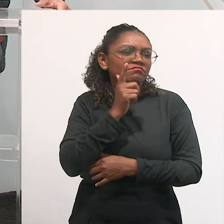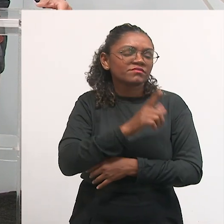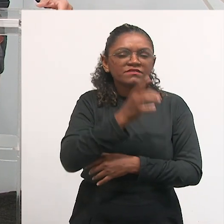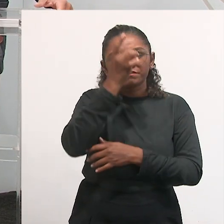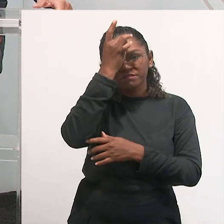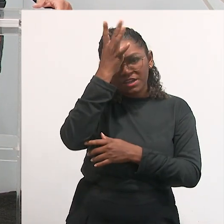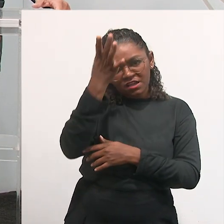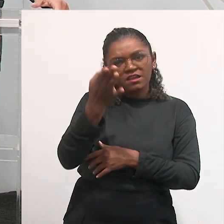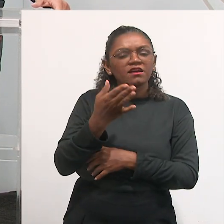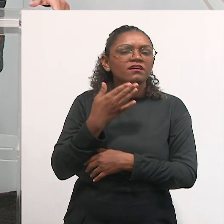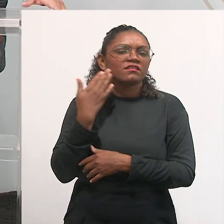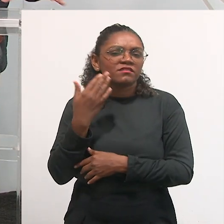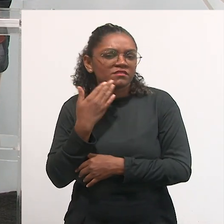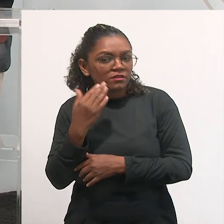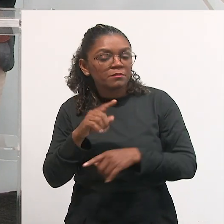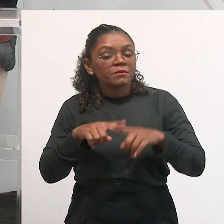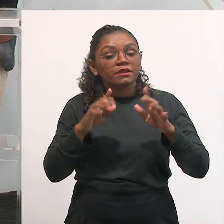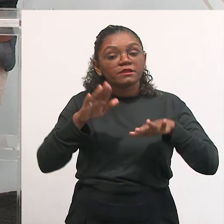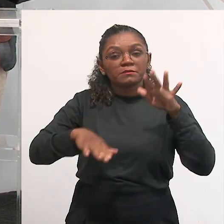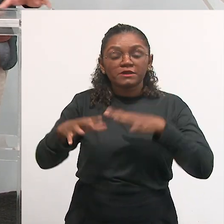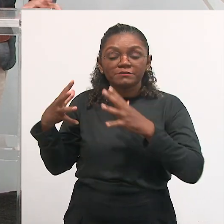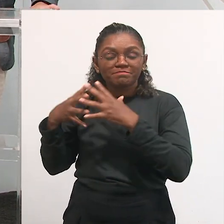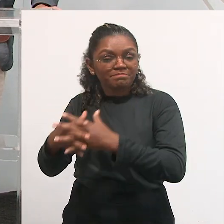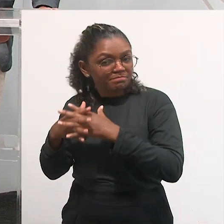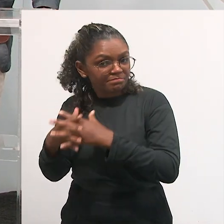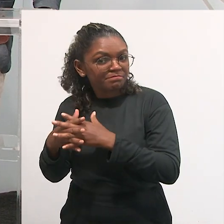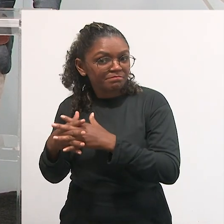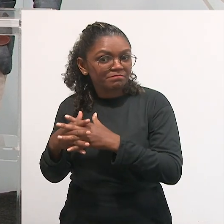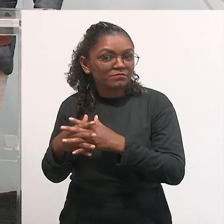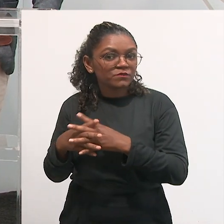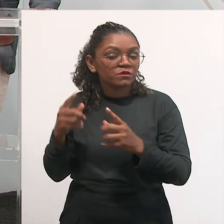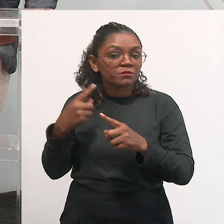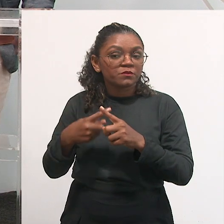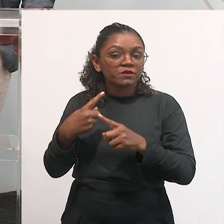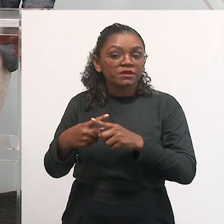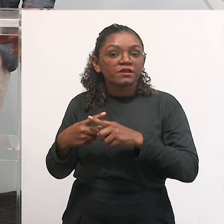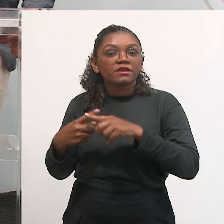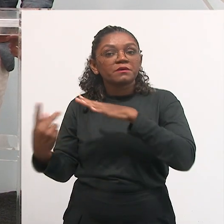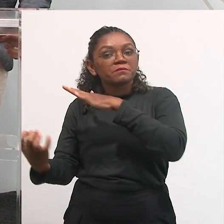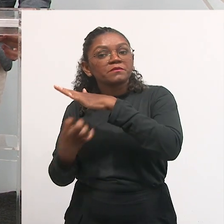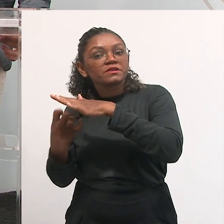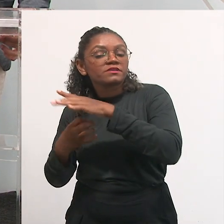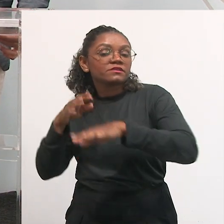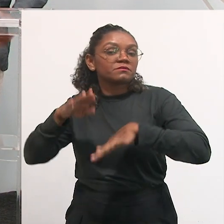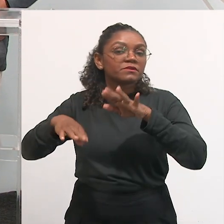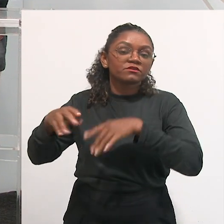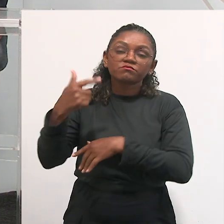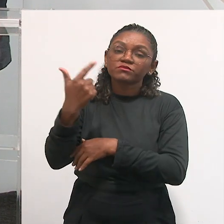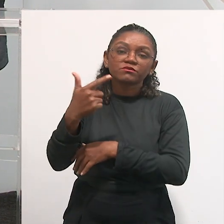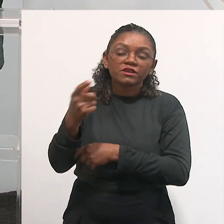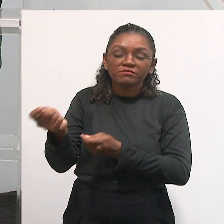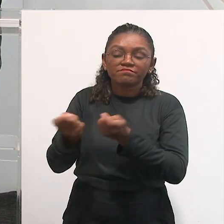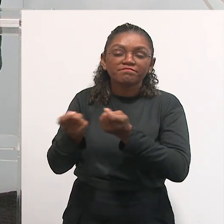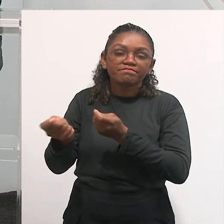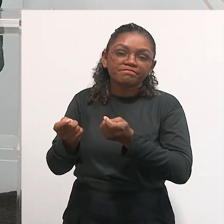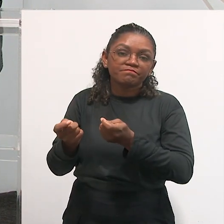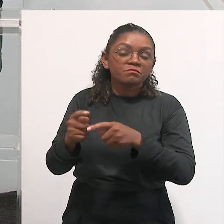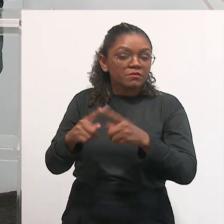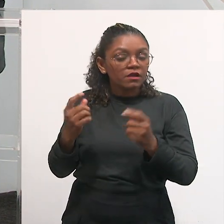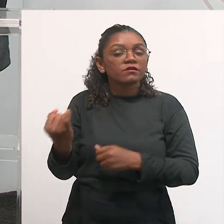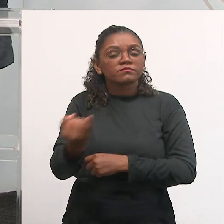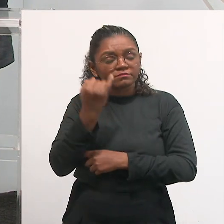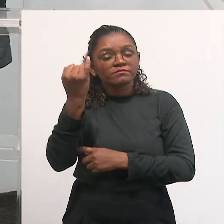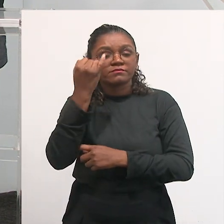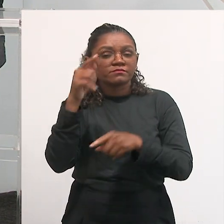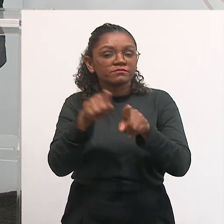né, colocar, estimar, e aspectos que muitas vezes a própria organização não tem controle sobre eles. Mas ela é muito importante porque ela tem um